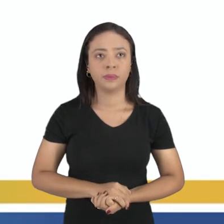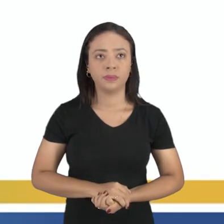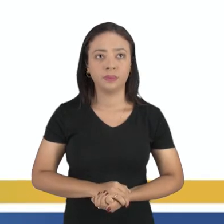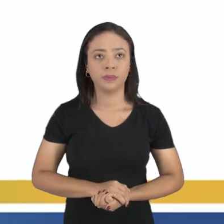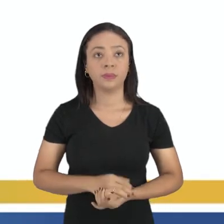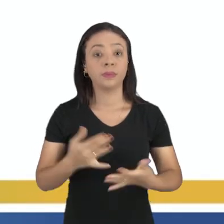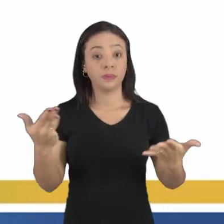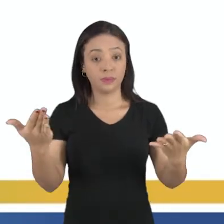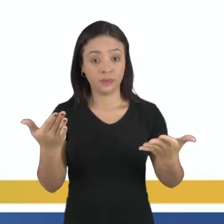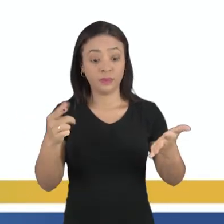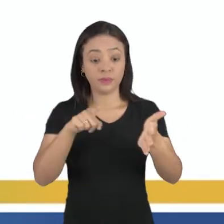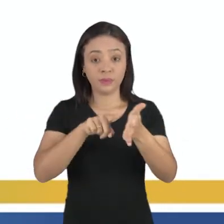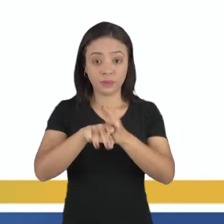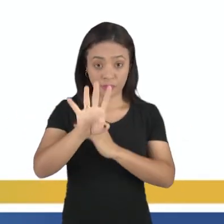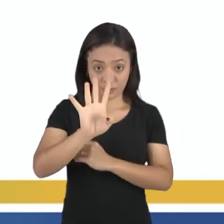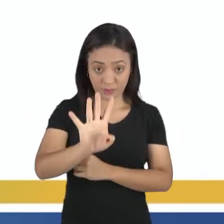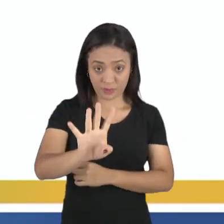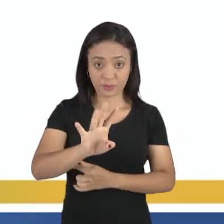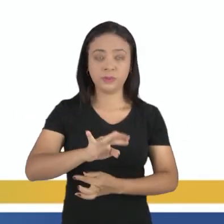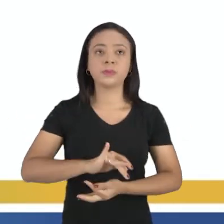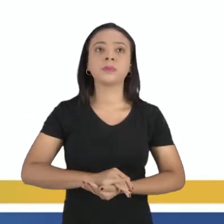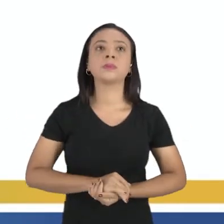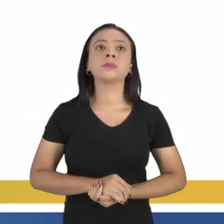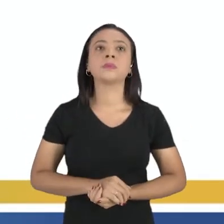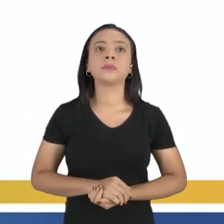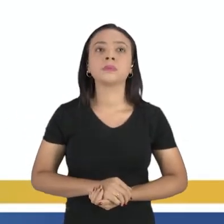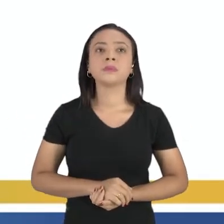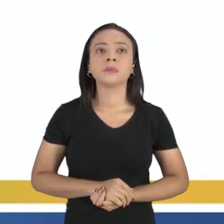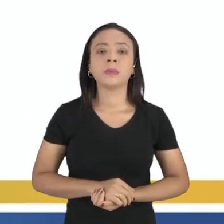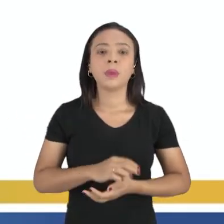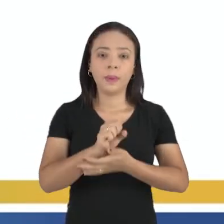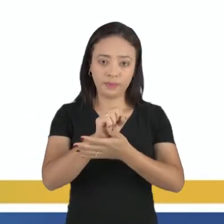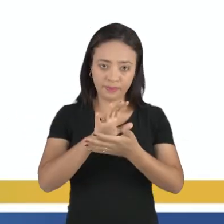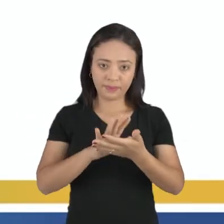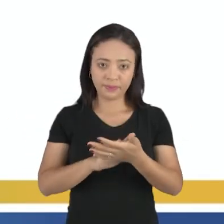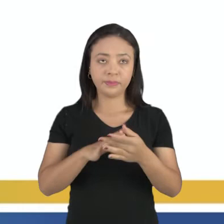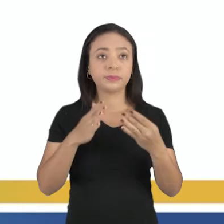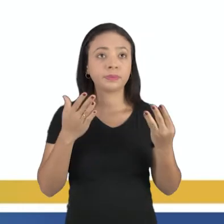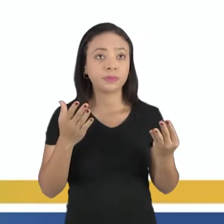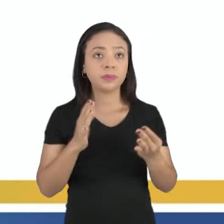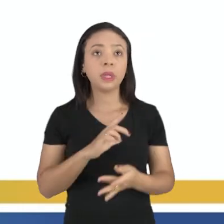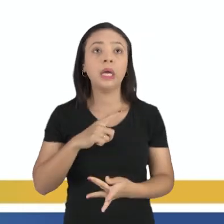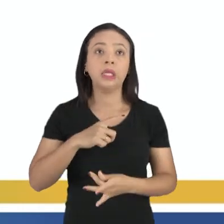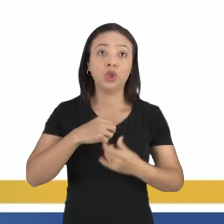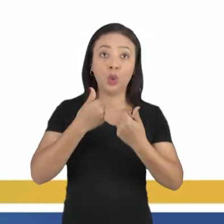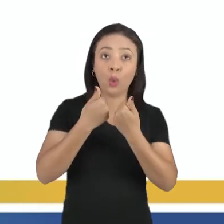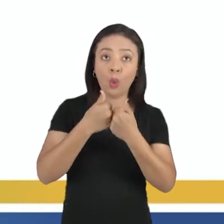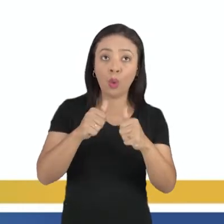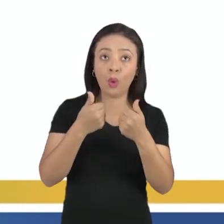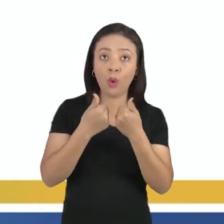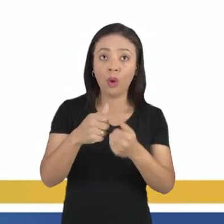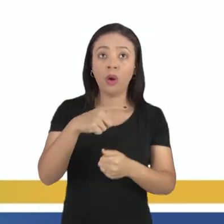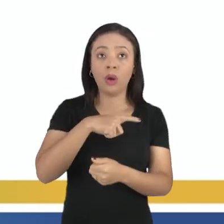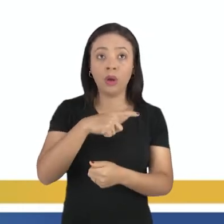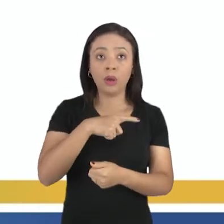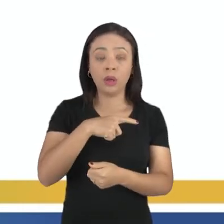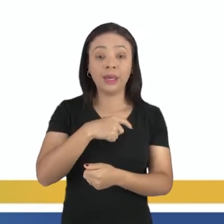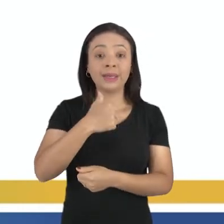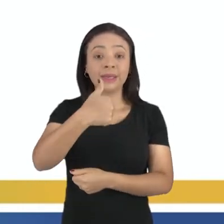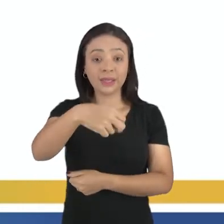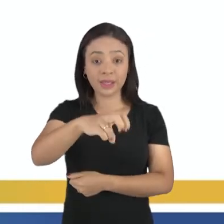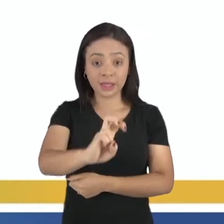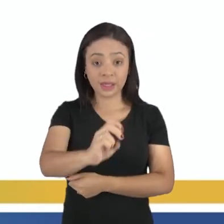Então, vamos aí para a nossa questão de número 4 do nosso exercício. Em um ônibus, né, tinha aí